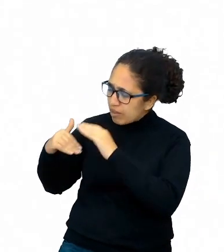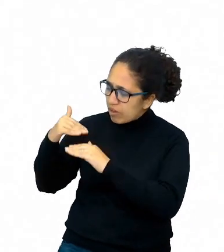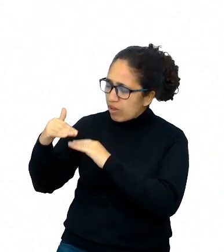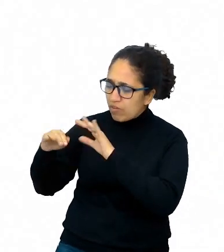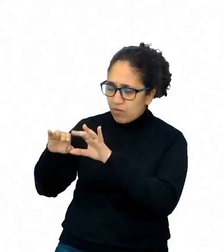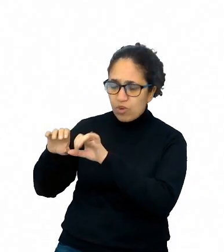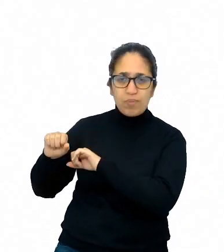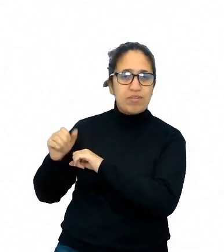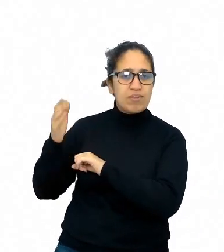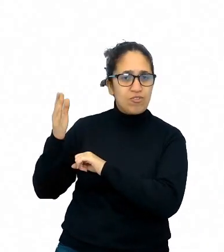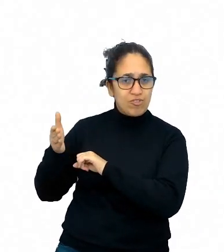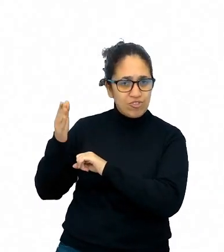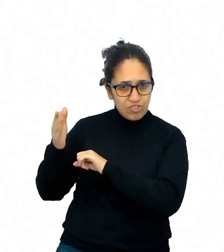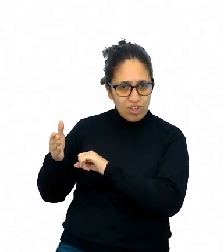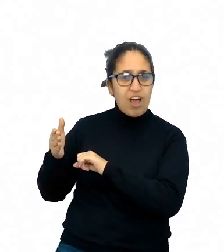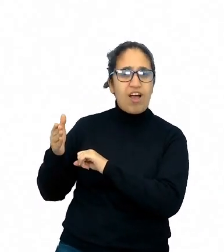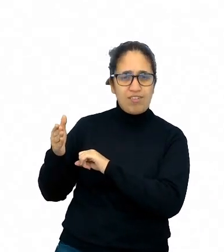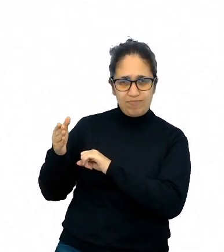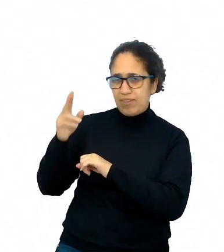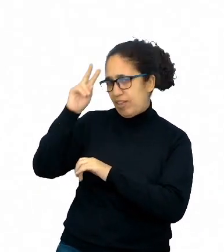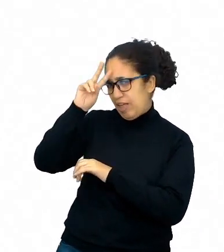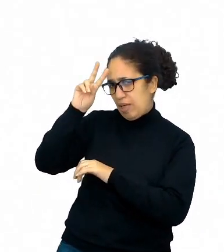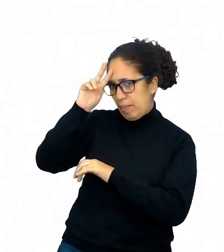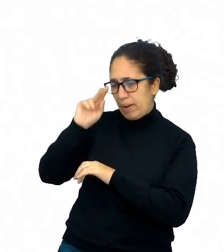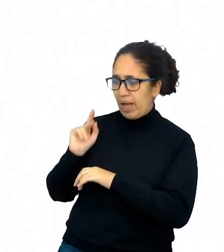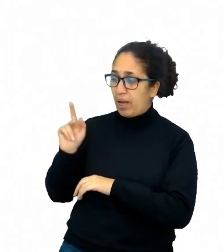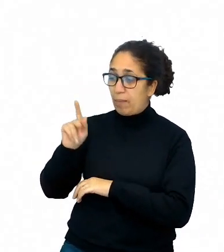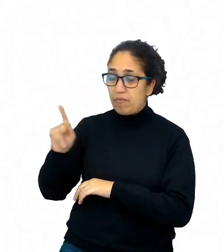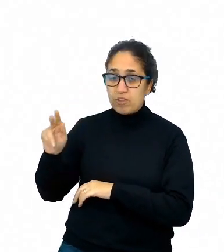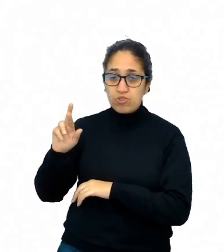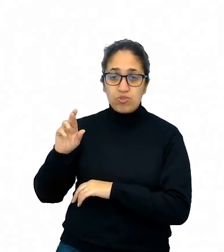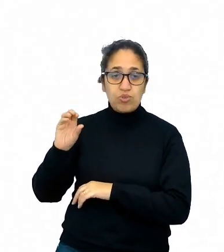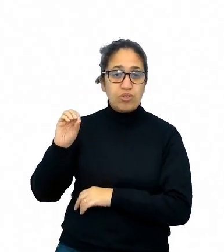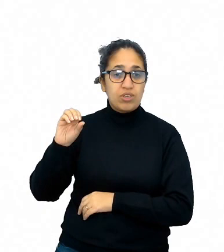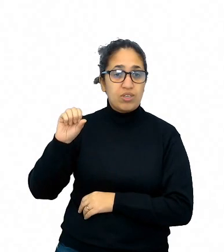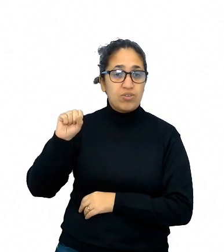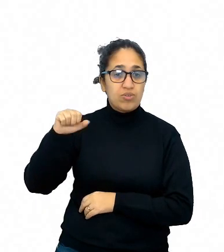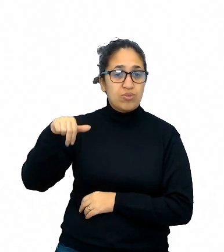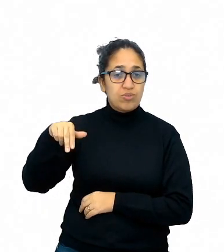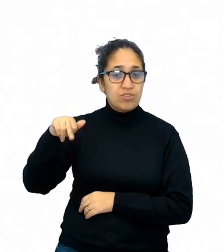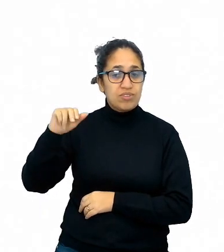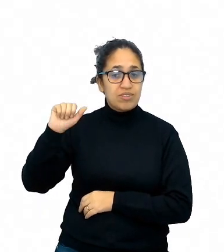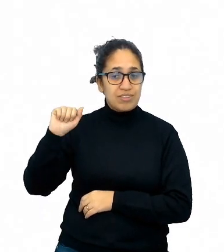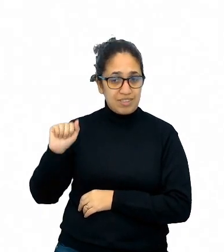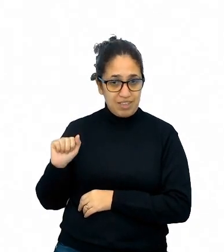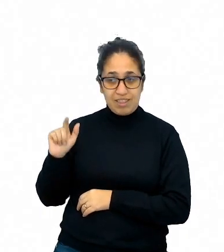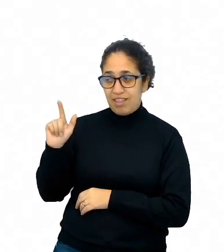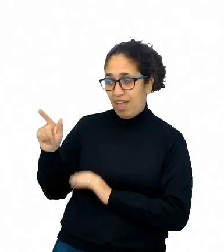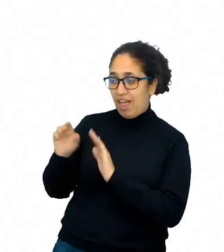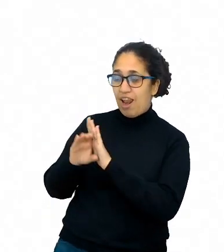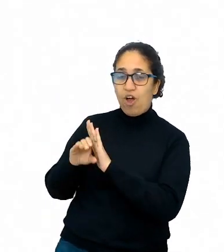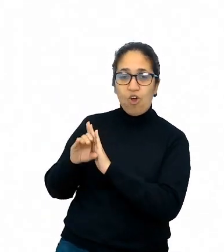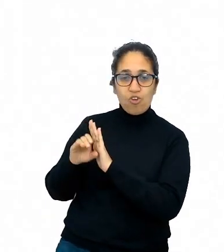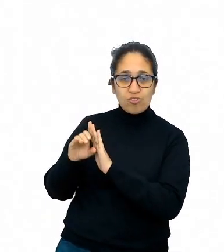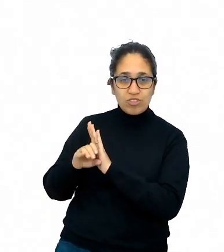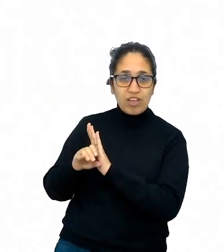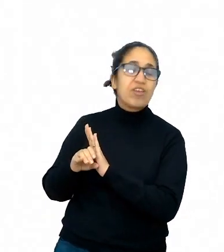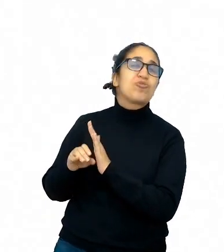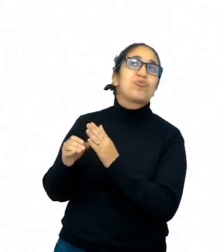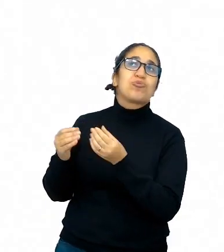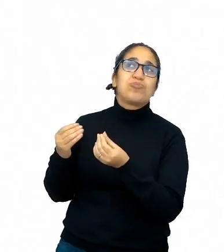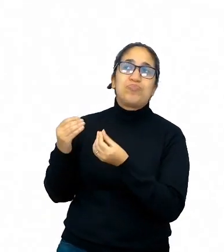que vocês acompanham com a professora Rosana, que ela traz esses conceitos, né, com mais